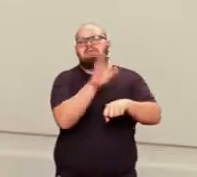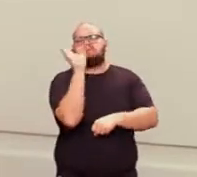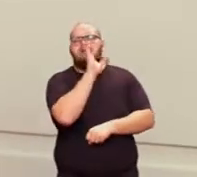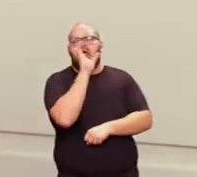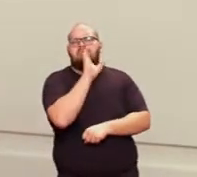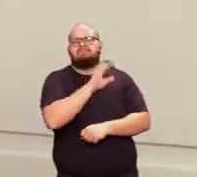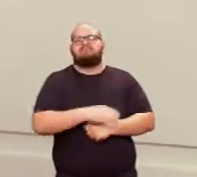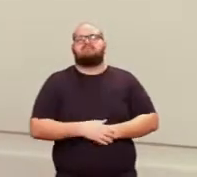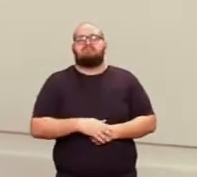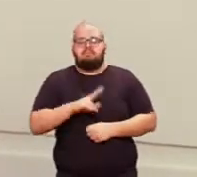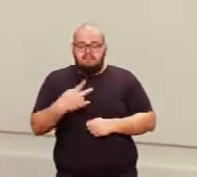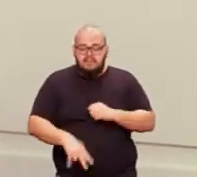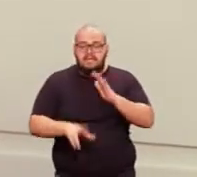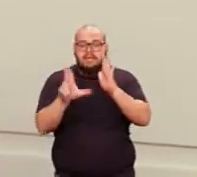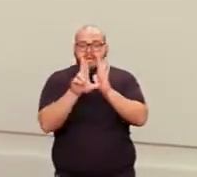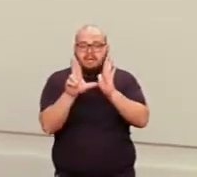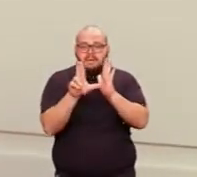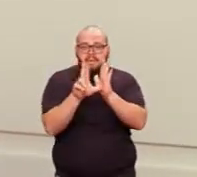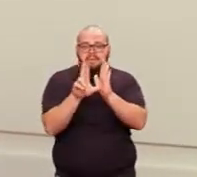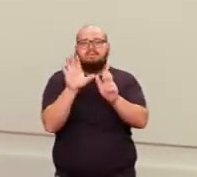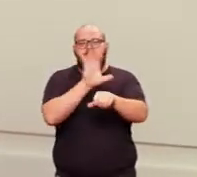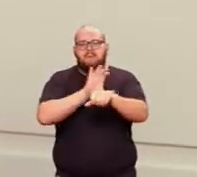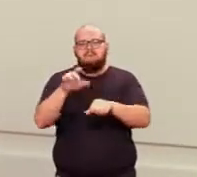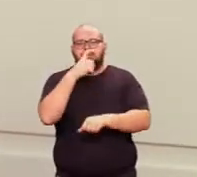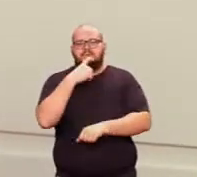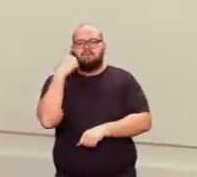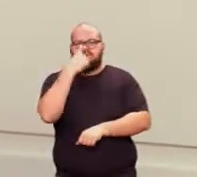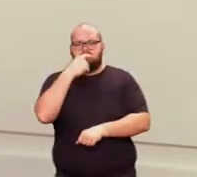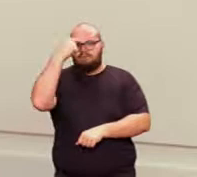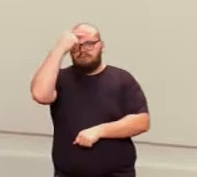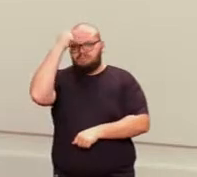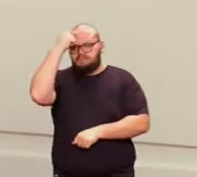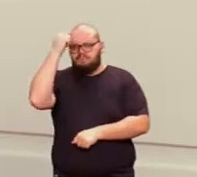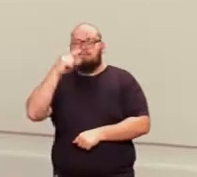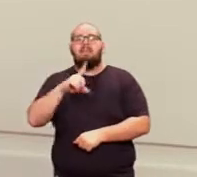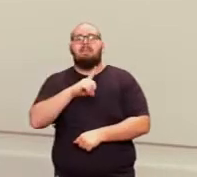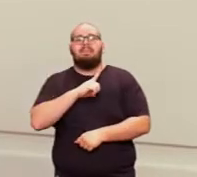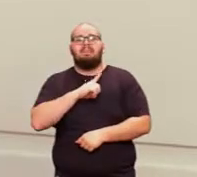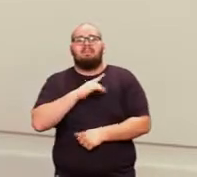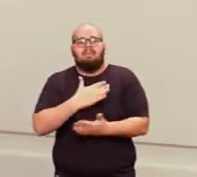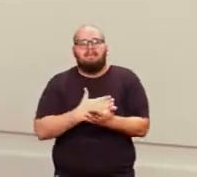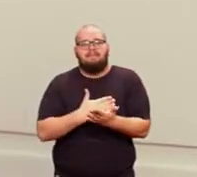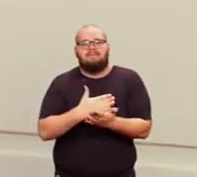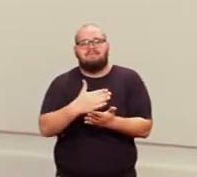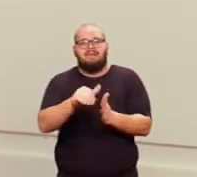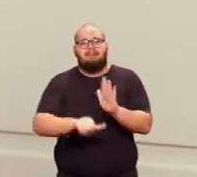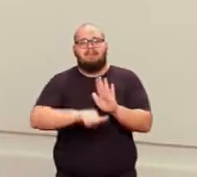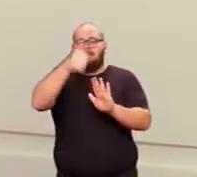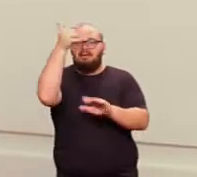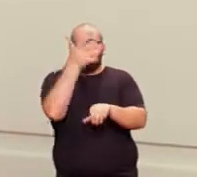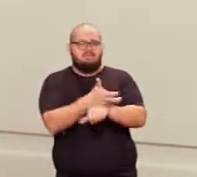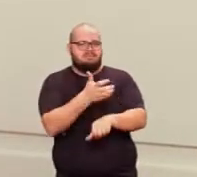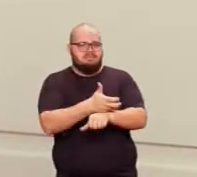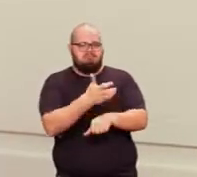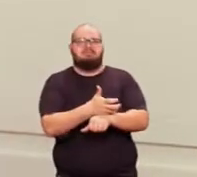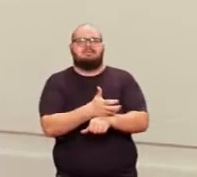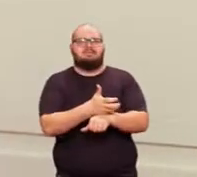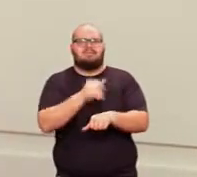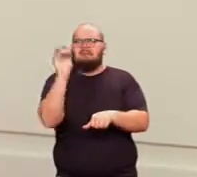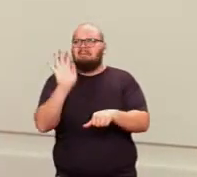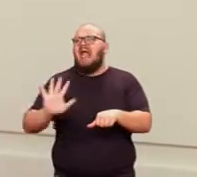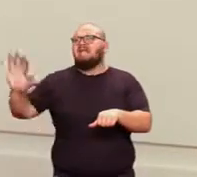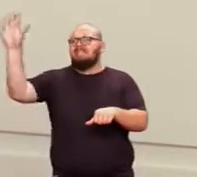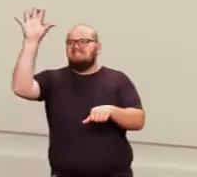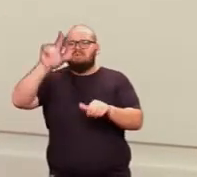rápidos. O nosso curso da Ubra de odontologia teve a a iniciativa de ter a primeira